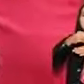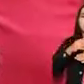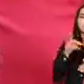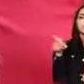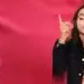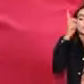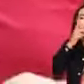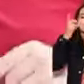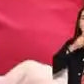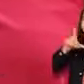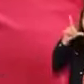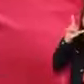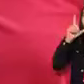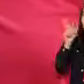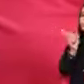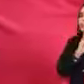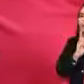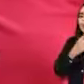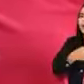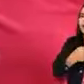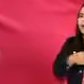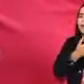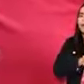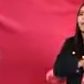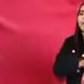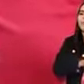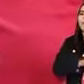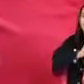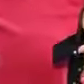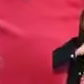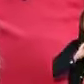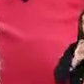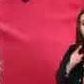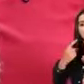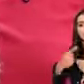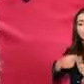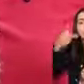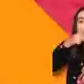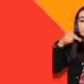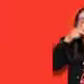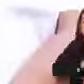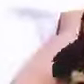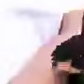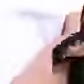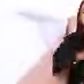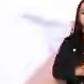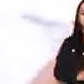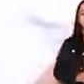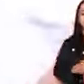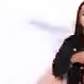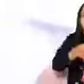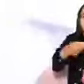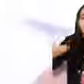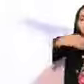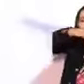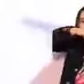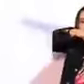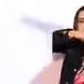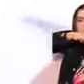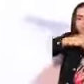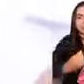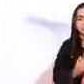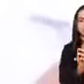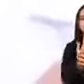deputado Bosco Carneiro, não só para Alagoa Grande, mas para diversos municípios da Paraíba. A distribuição de sementes, nós